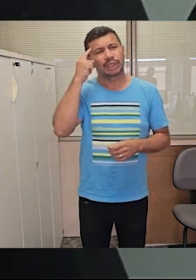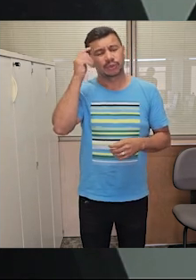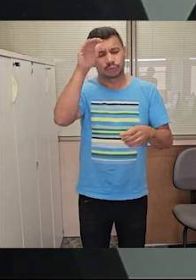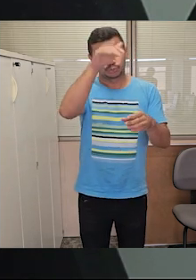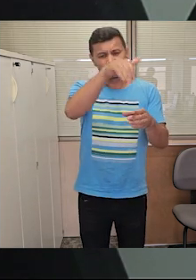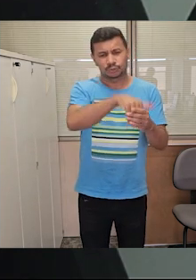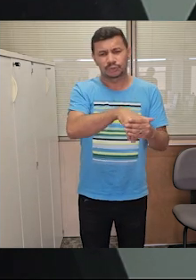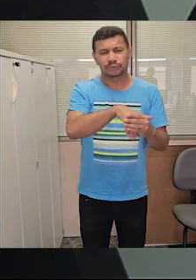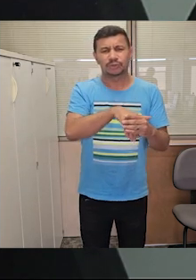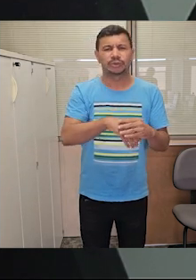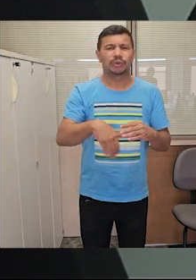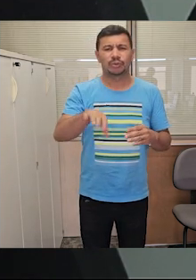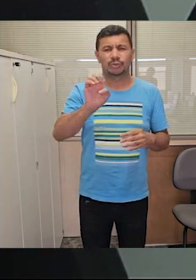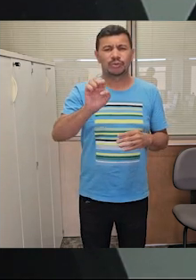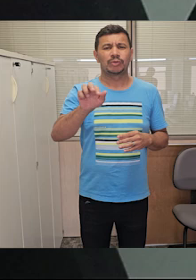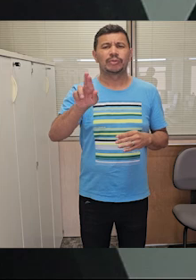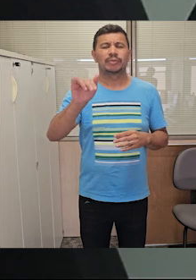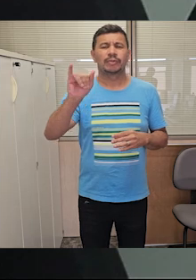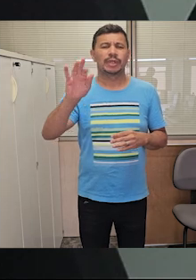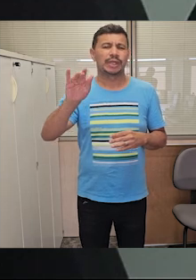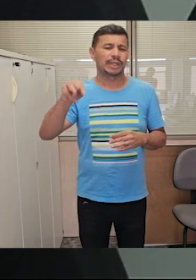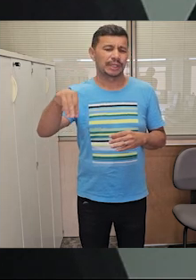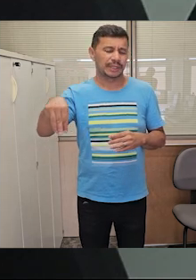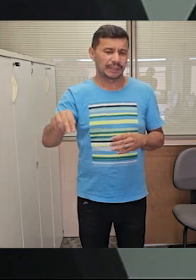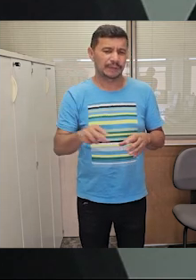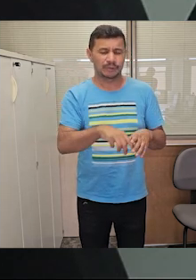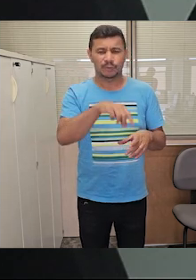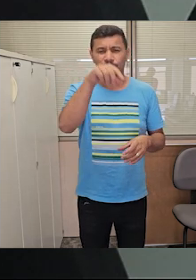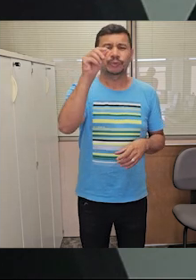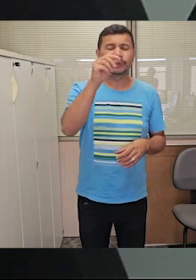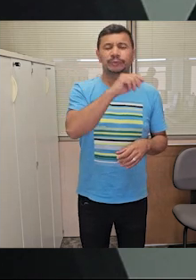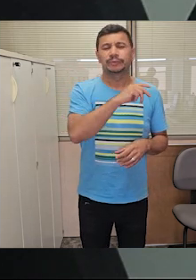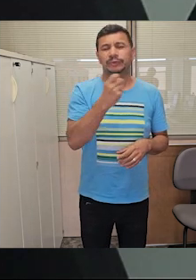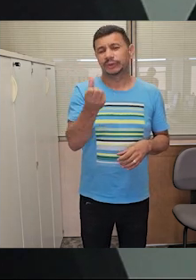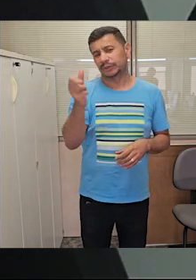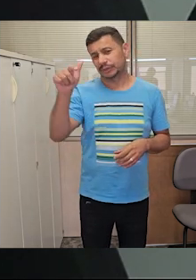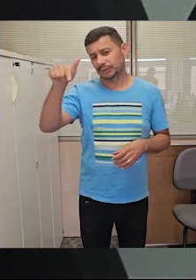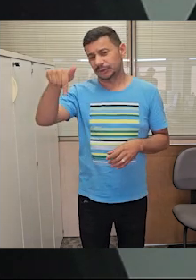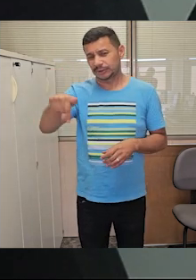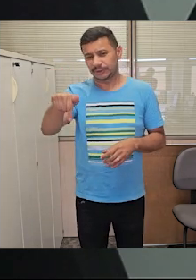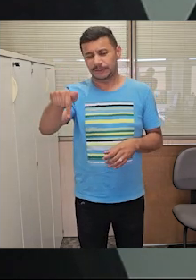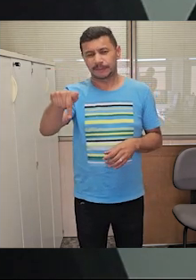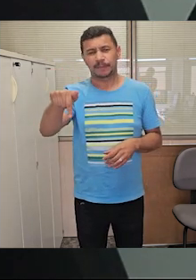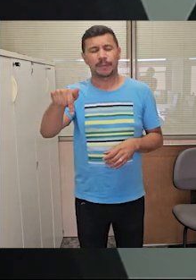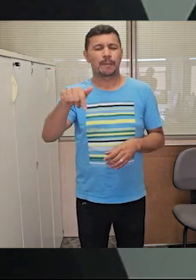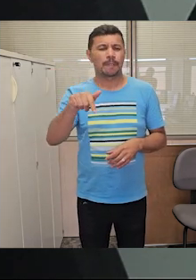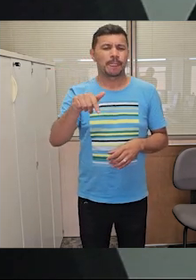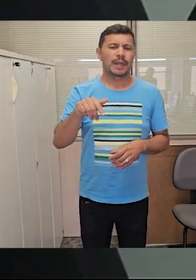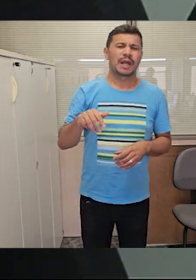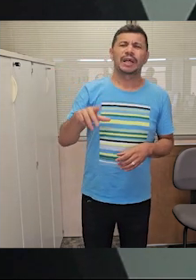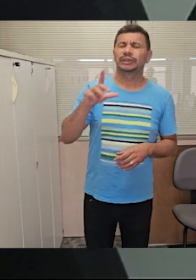a eleição do Ibrahim em 67. E esse trabalho continuou.